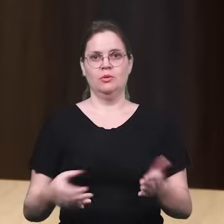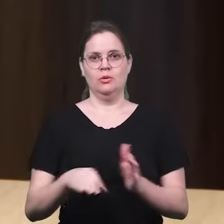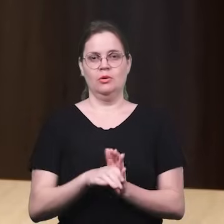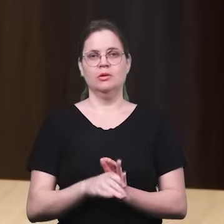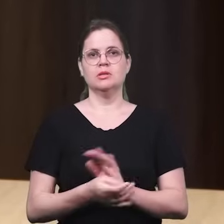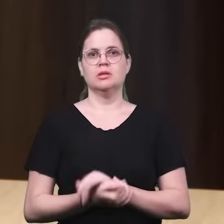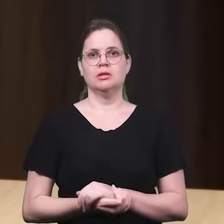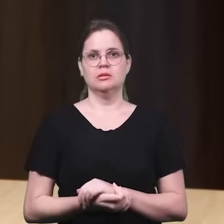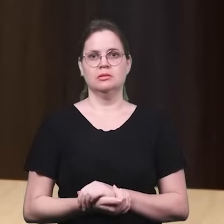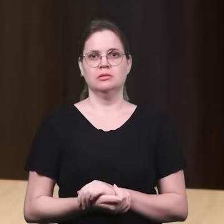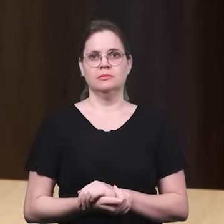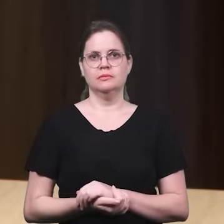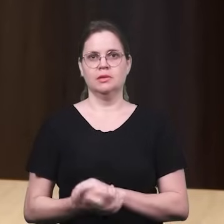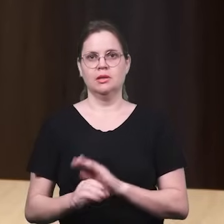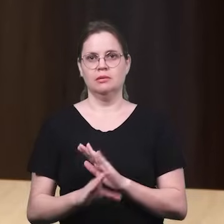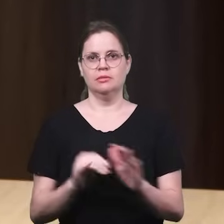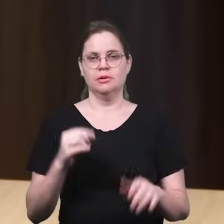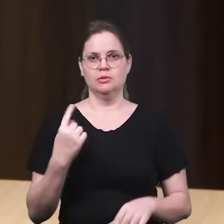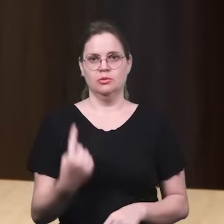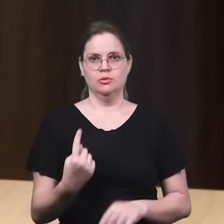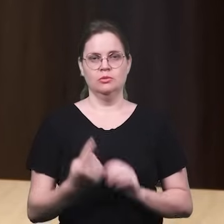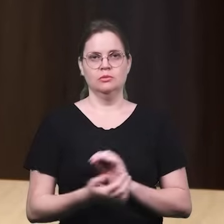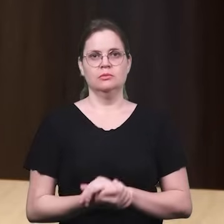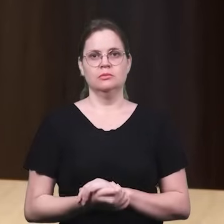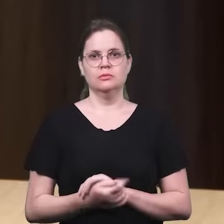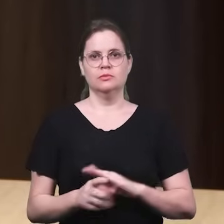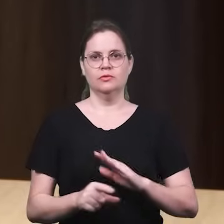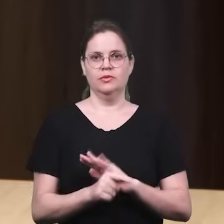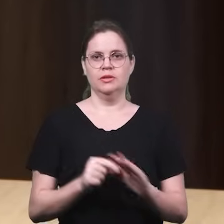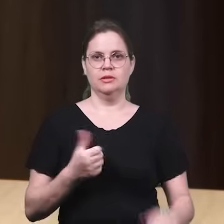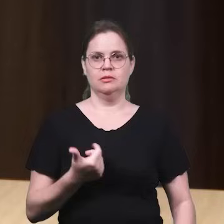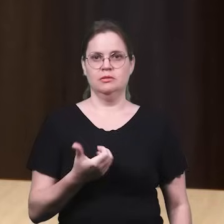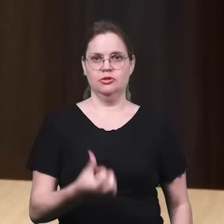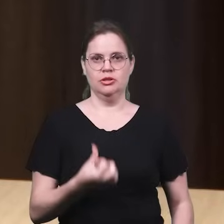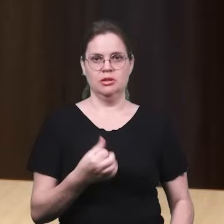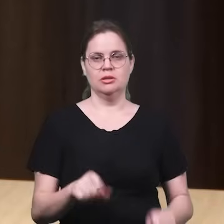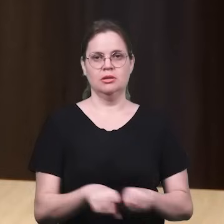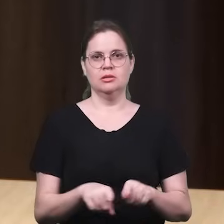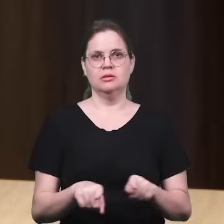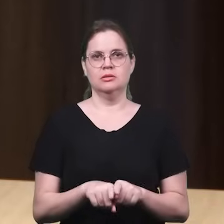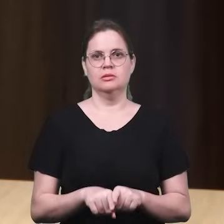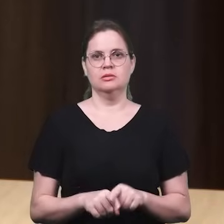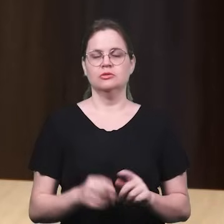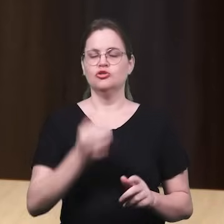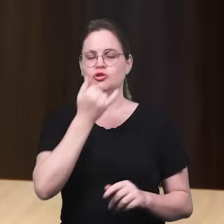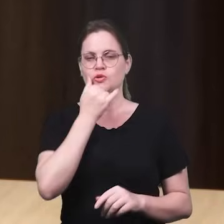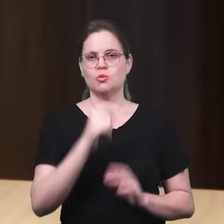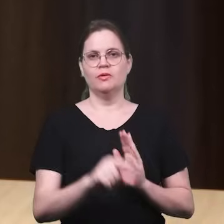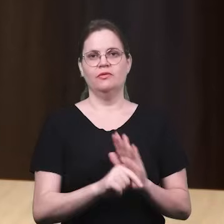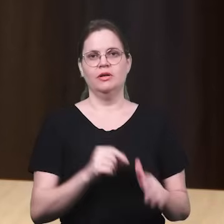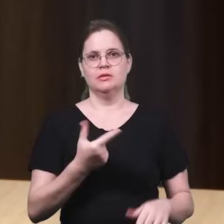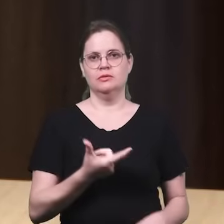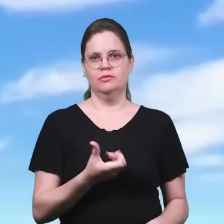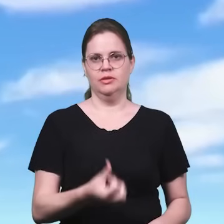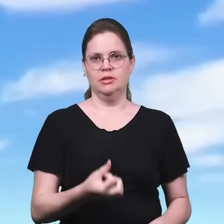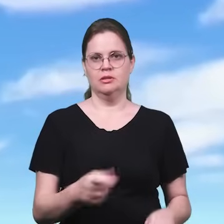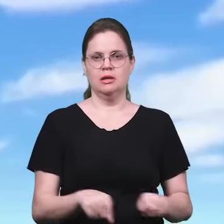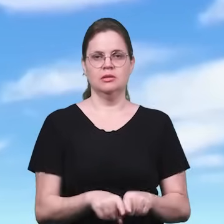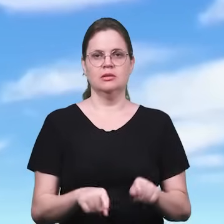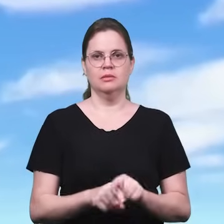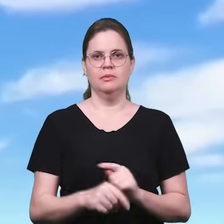aos Colossenses, no capítulo 1, no verso 16, 17, verso 26 e 27, ele